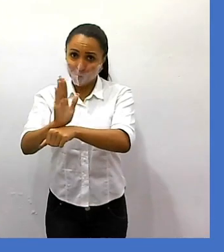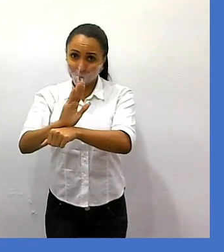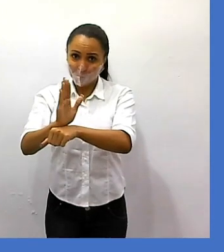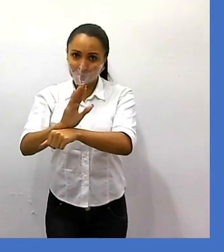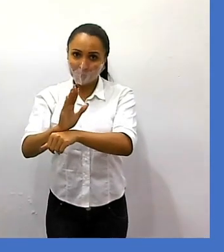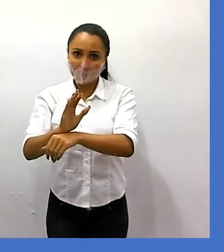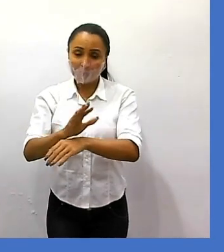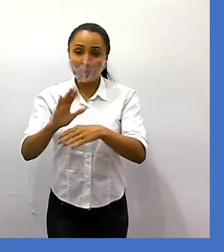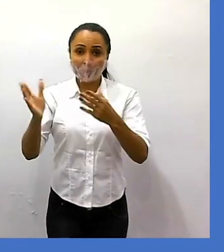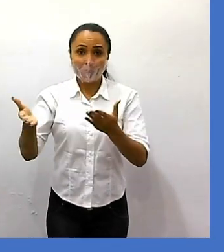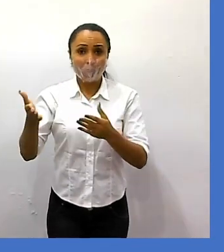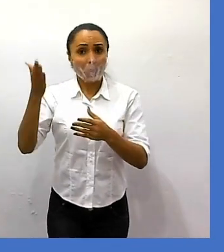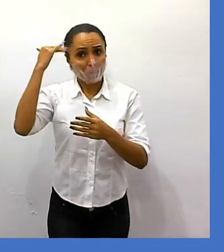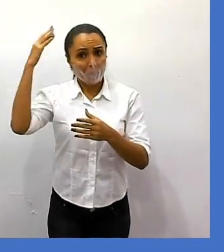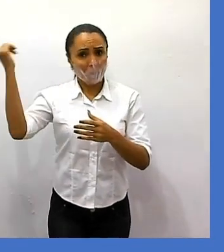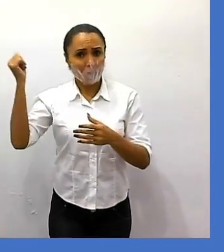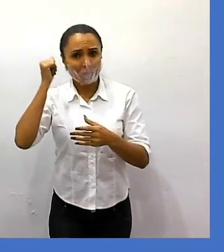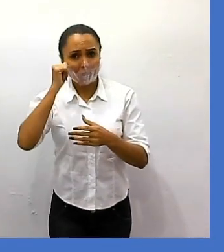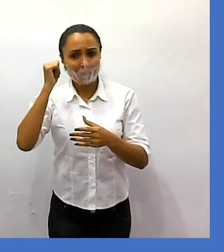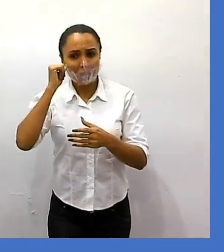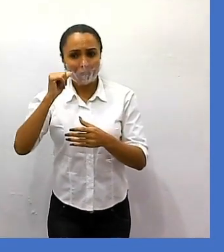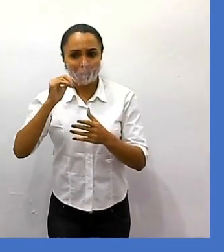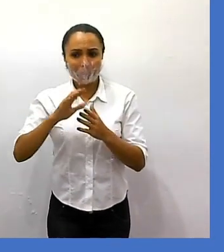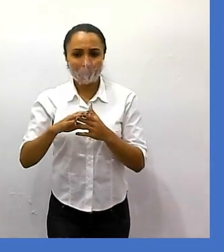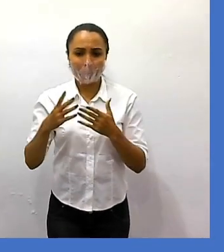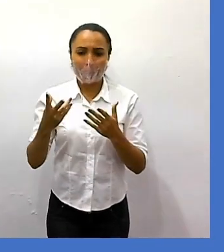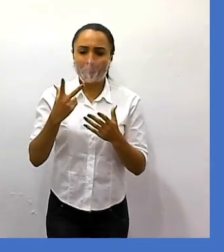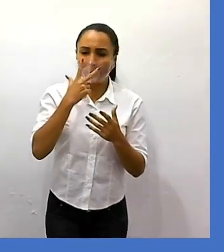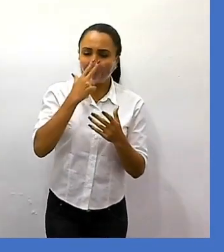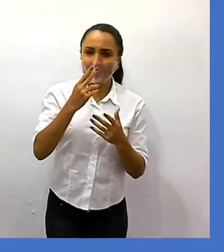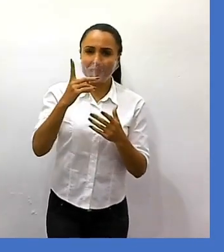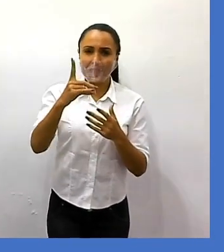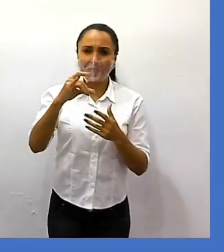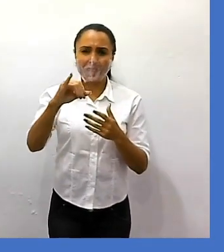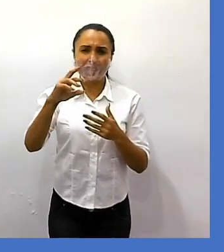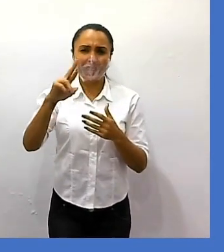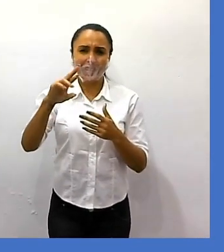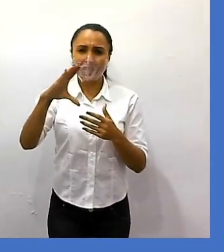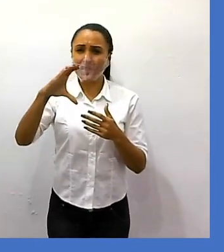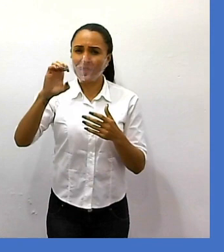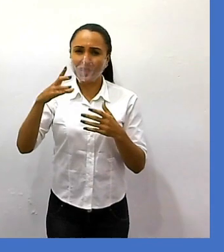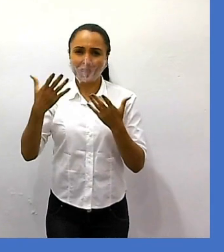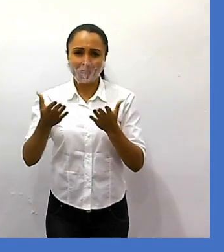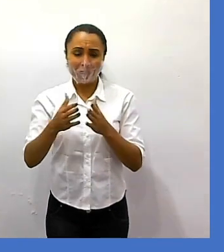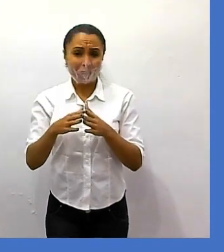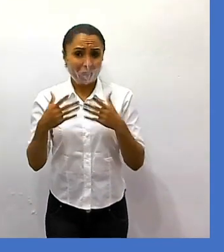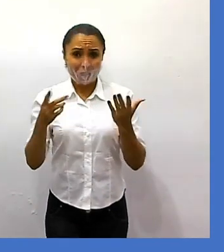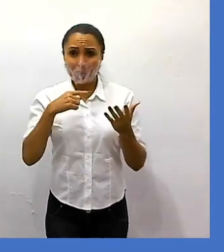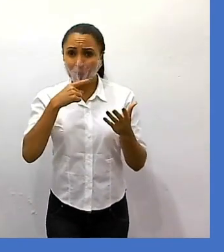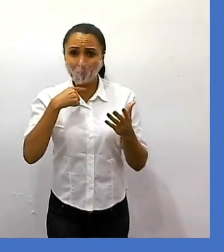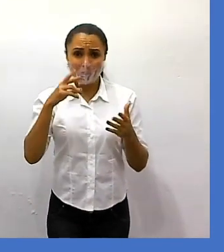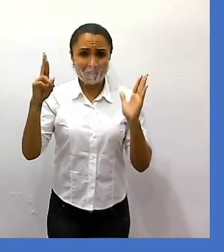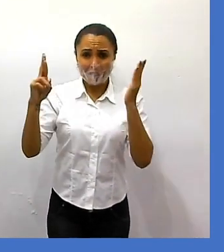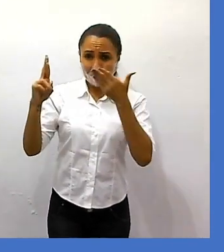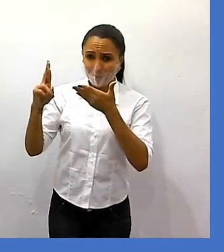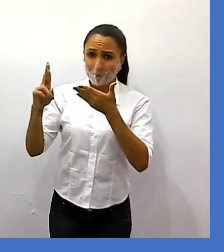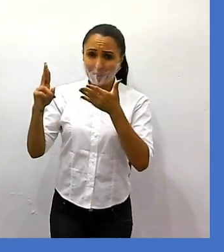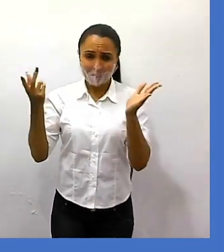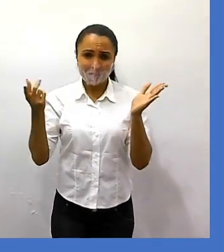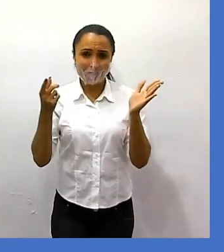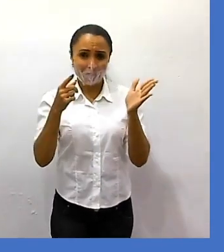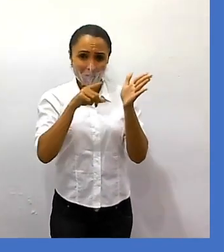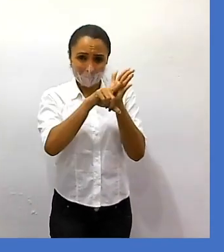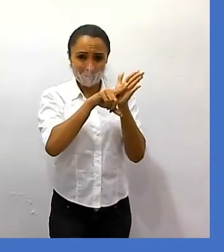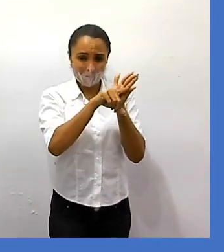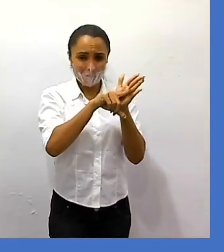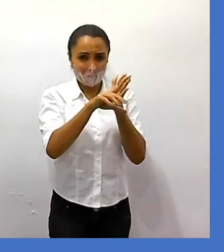com outra atriz, me parece ser a Dirce Migliaccio, mas eu também não consegui a referência, né, nos arquivos que eu pesquisei, eu não consegui a